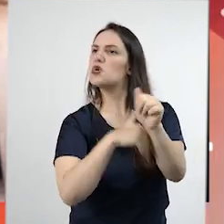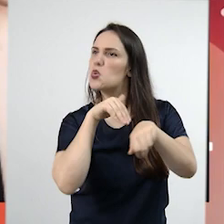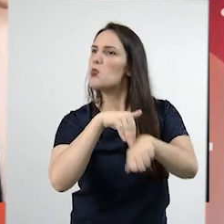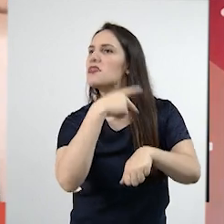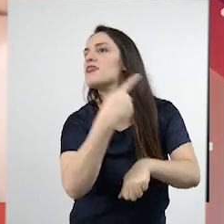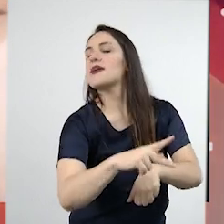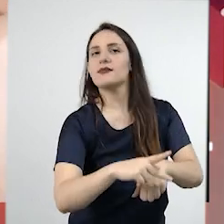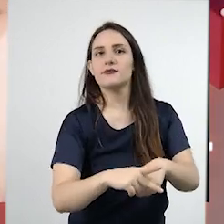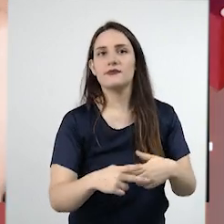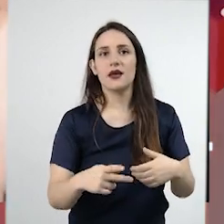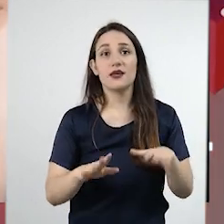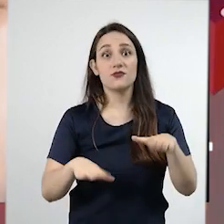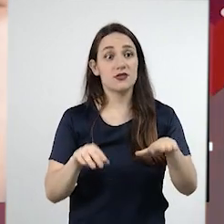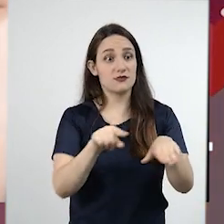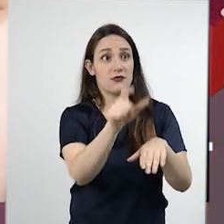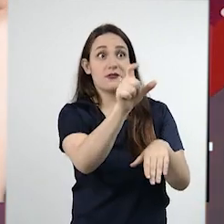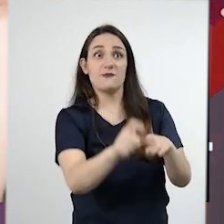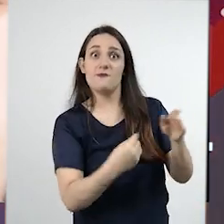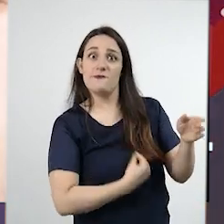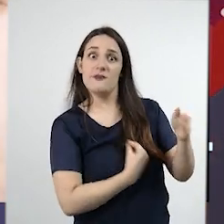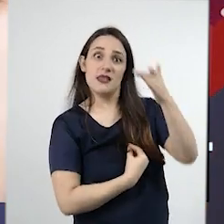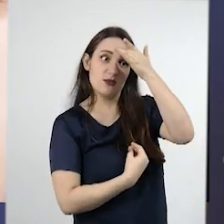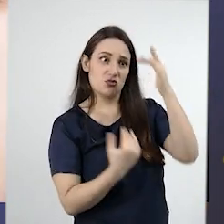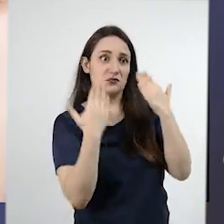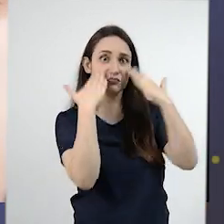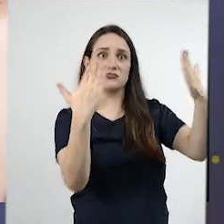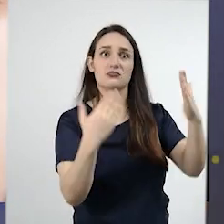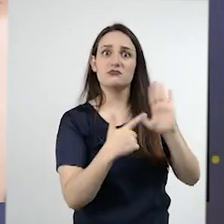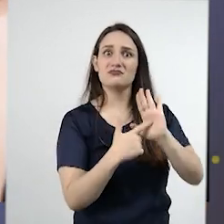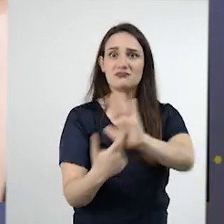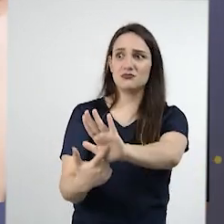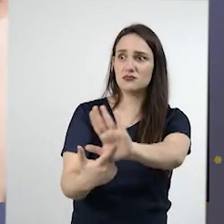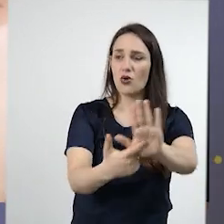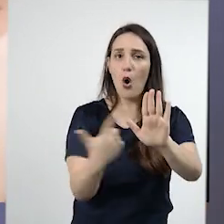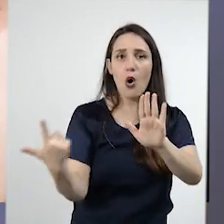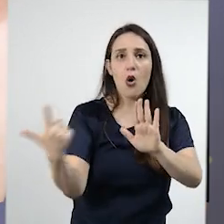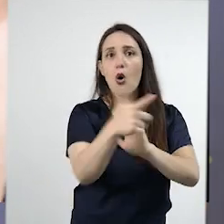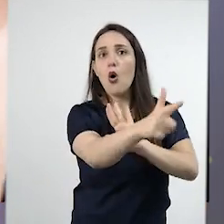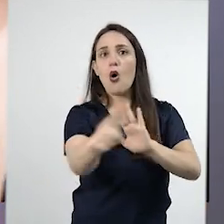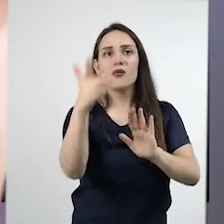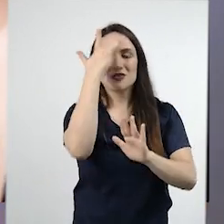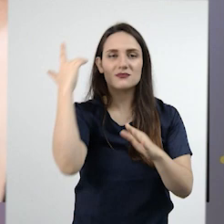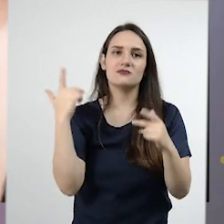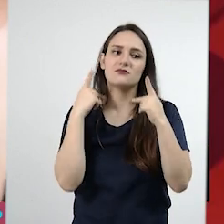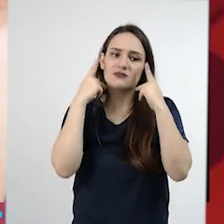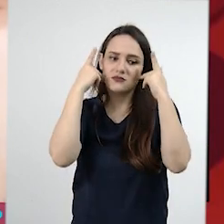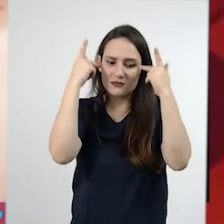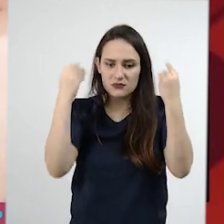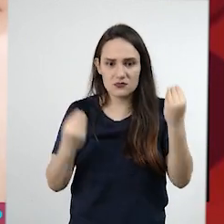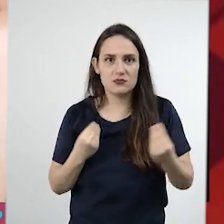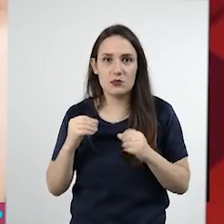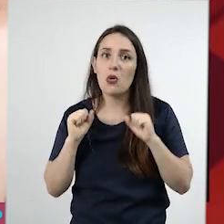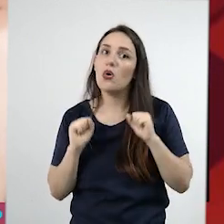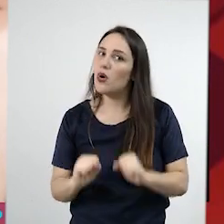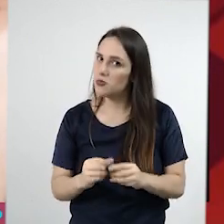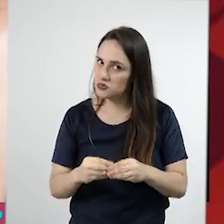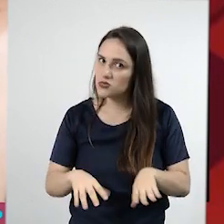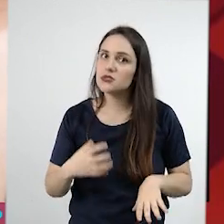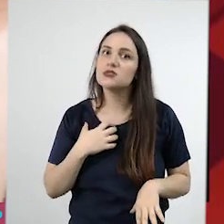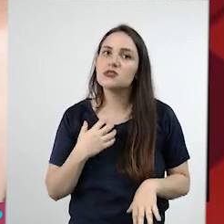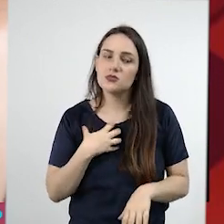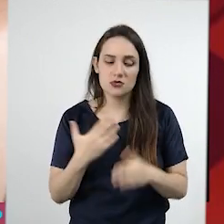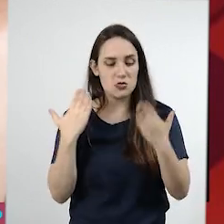essa tendência. Então, como a gente sabe que existem vários casos que trazem